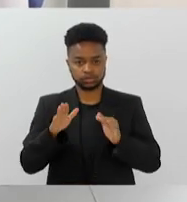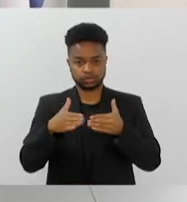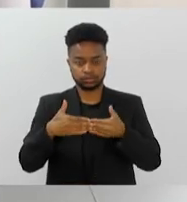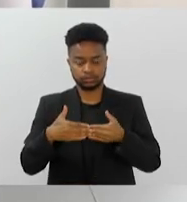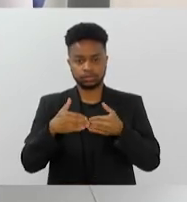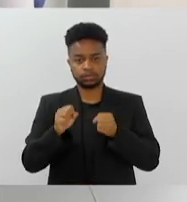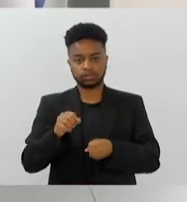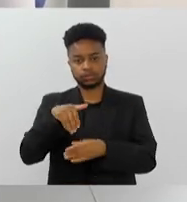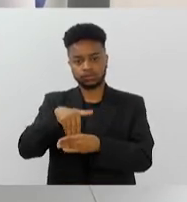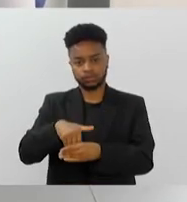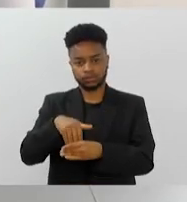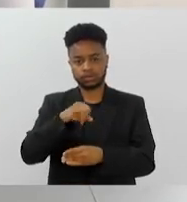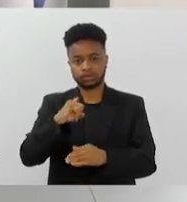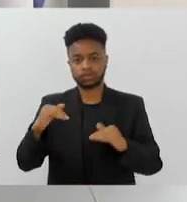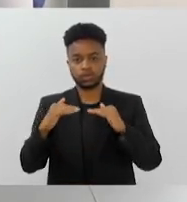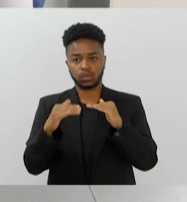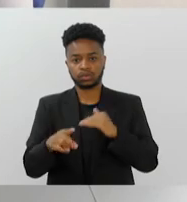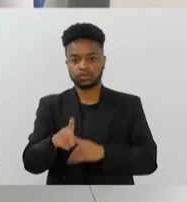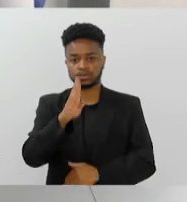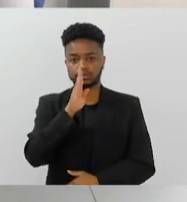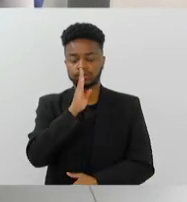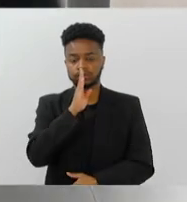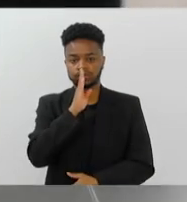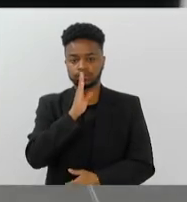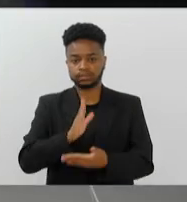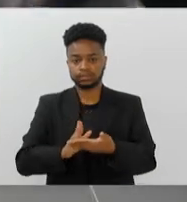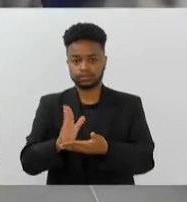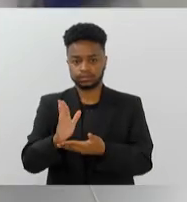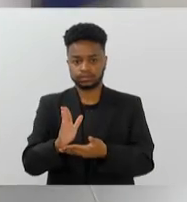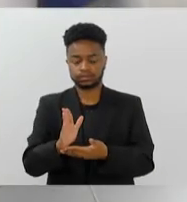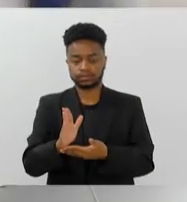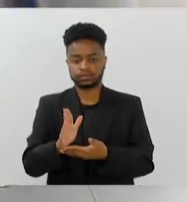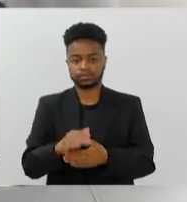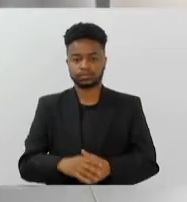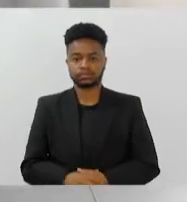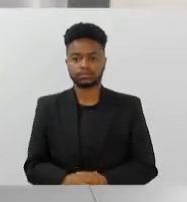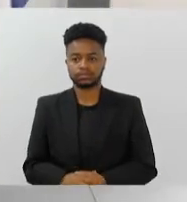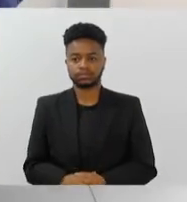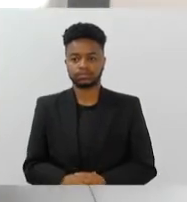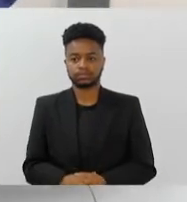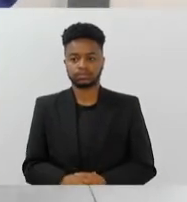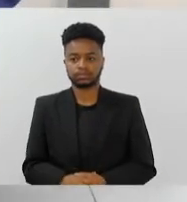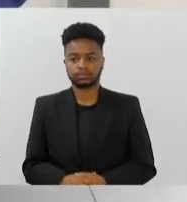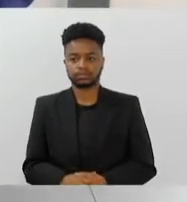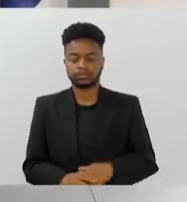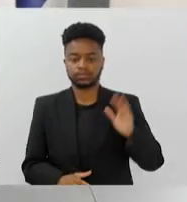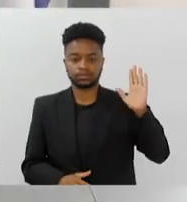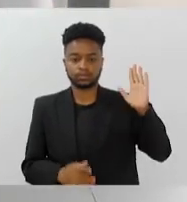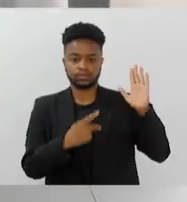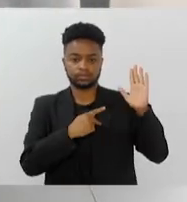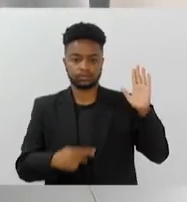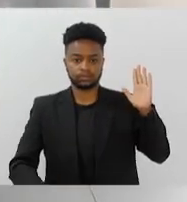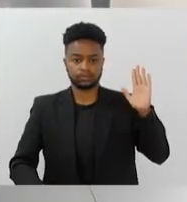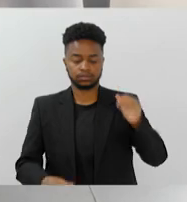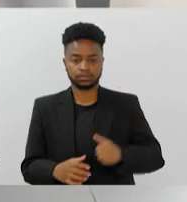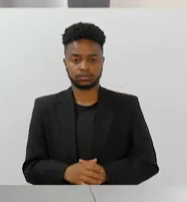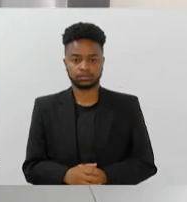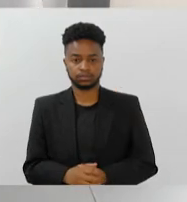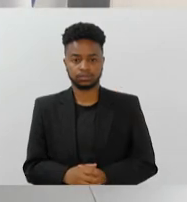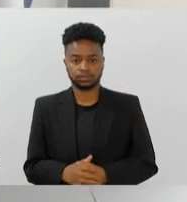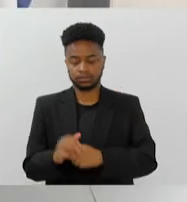a discussão, em votação, que os senhores que acordam permaneçam como estão, aprovada a prejudicabilidade. Senhor presidente. Apresento, pois